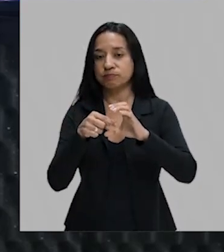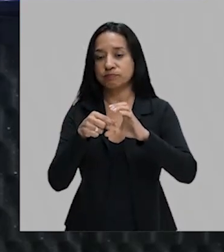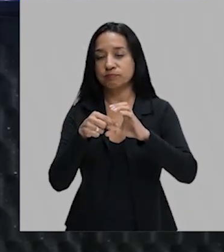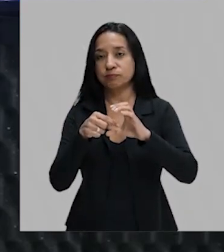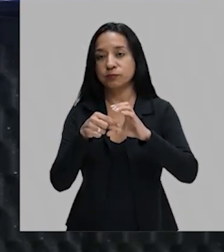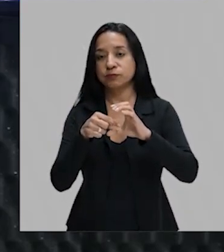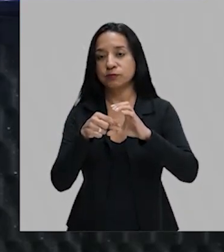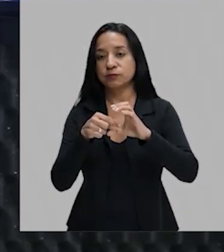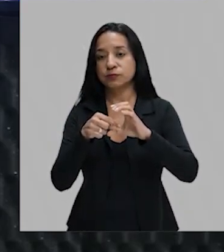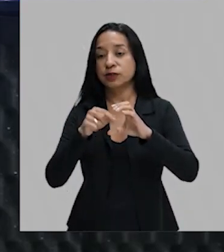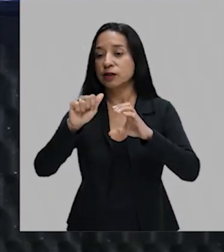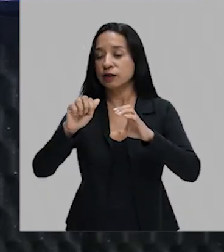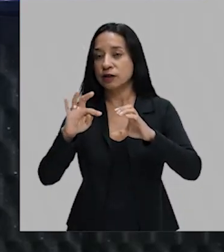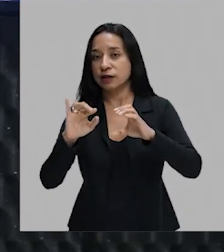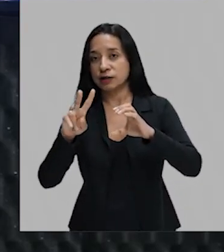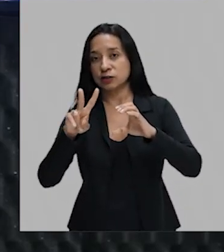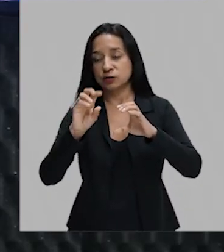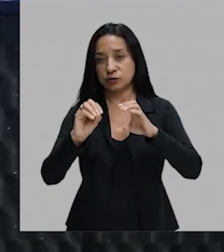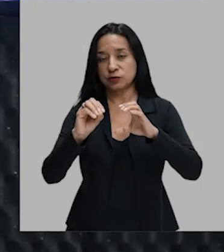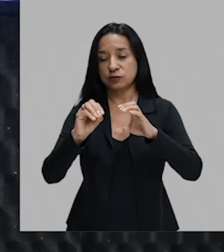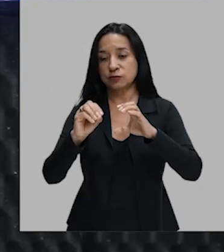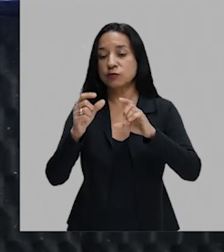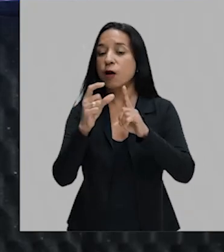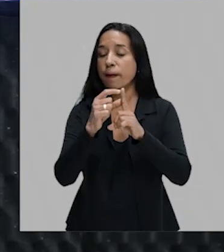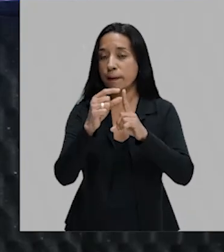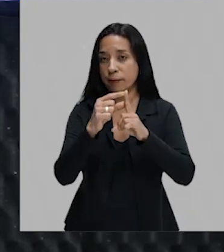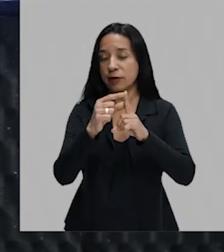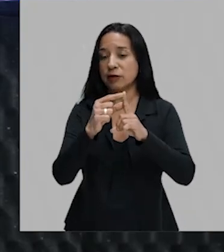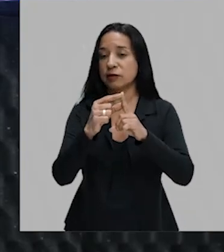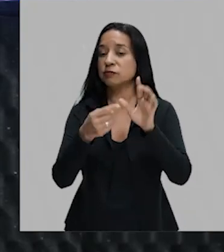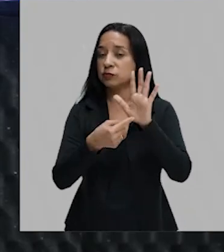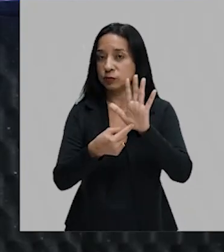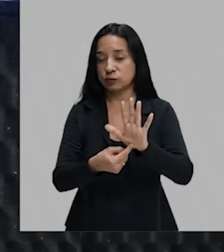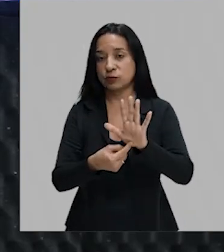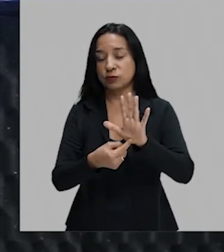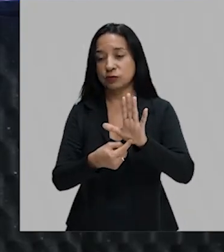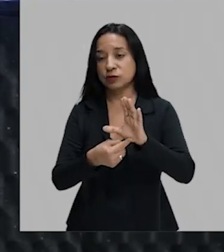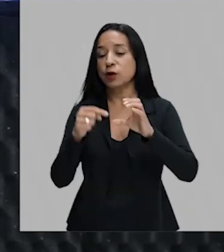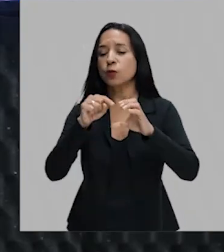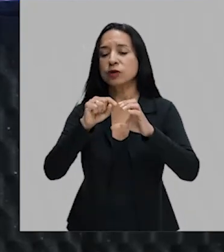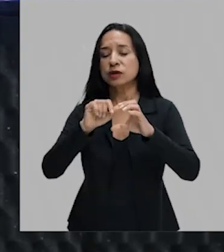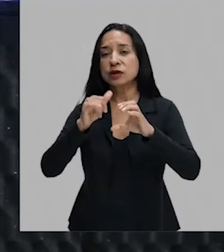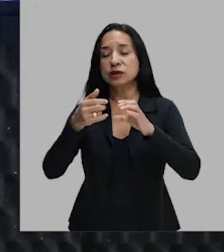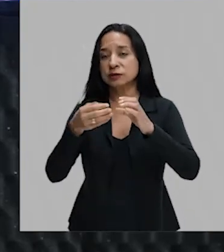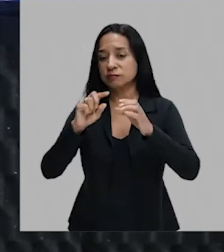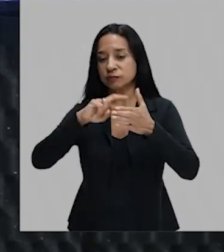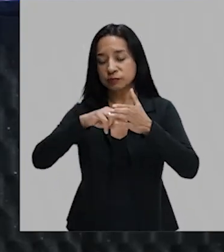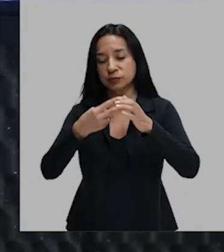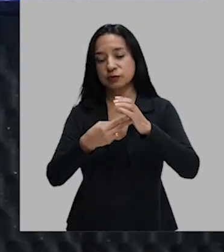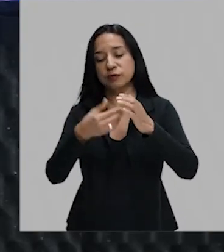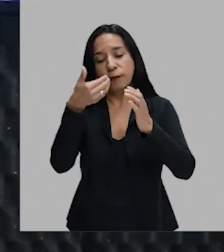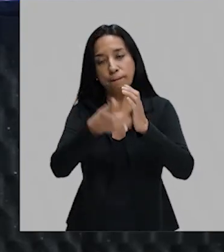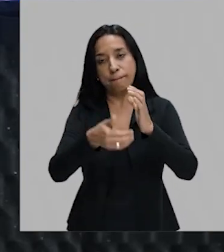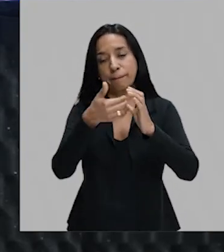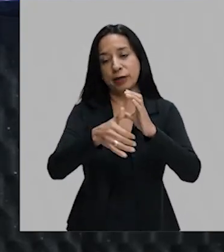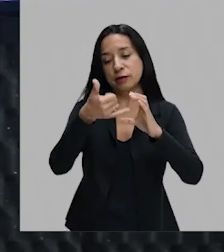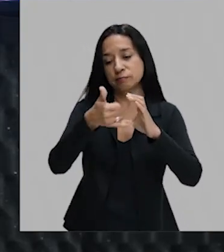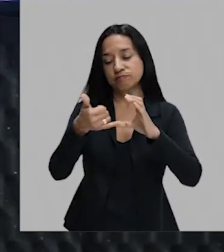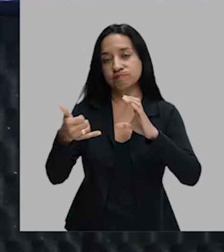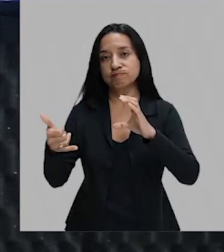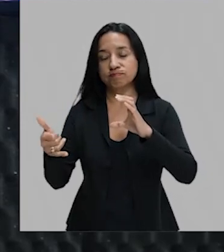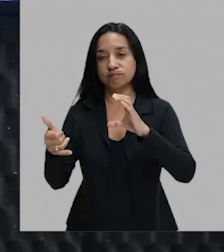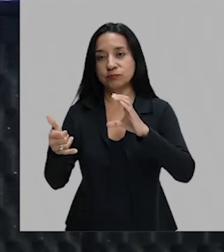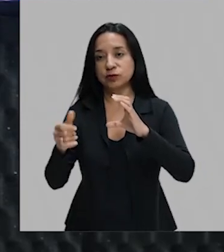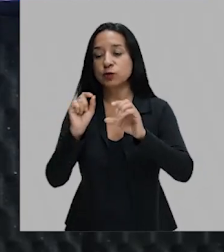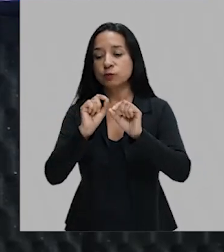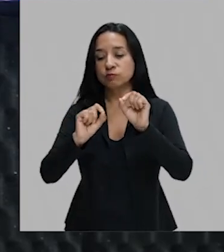passivo. O ativo, como a própria palavra já diz, ativo quer dizer que ocorre gasto energético.